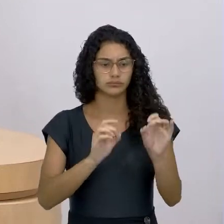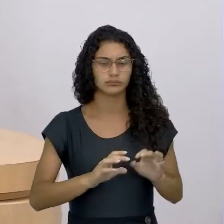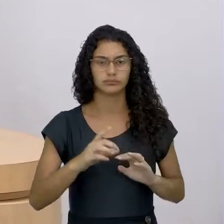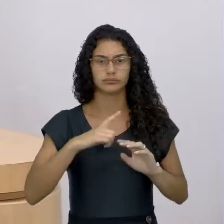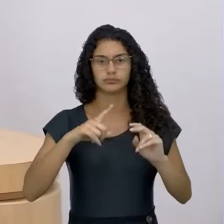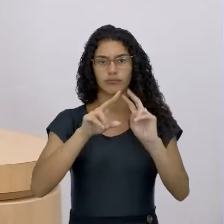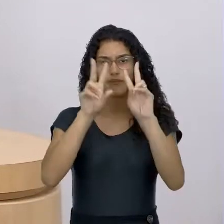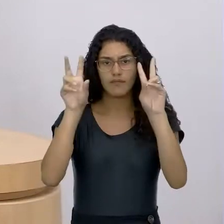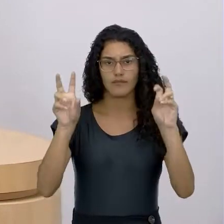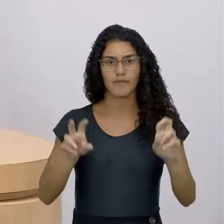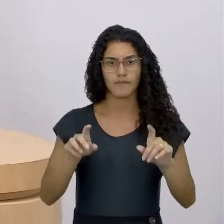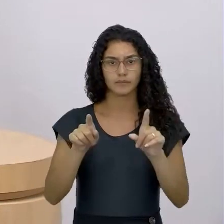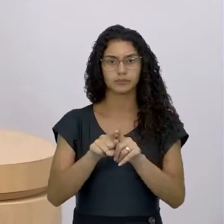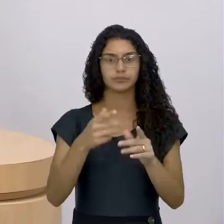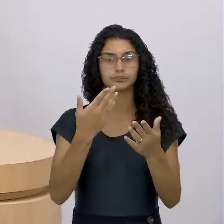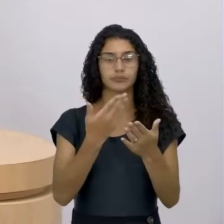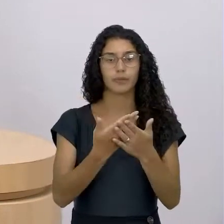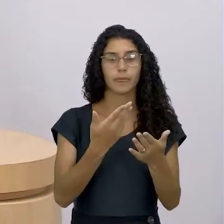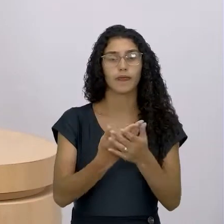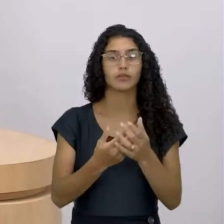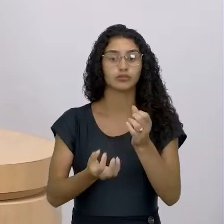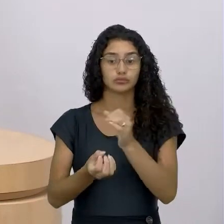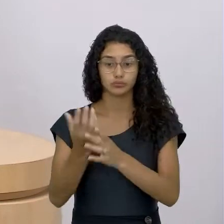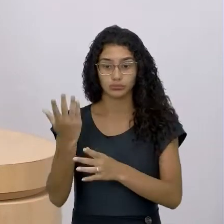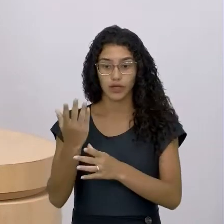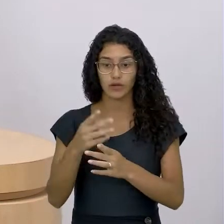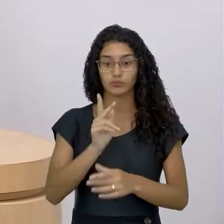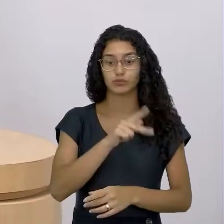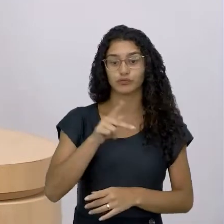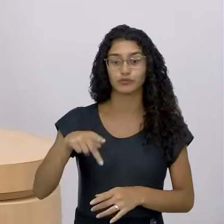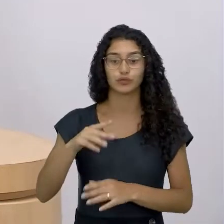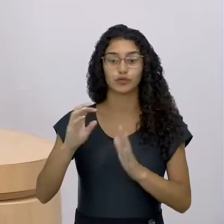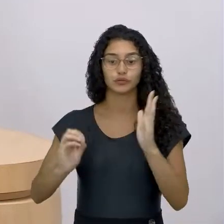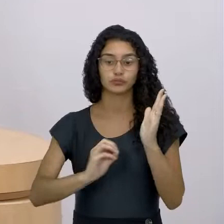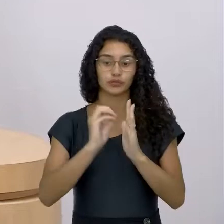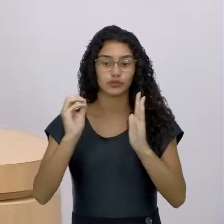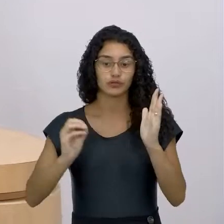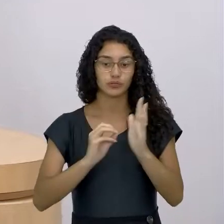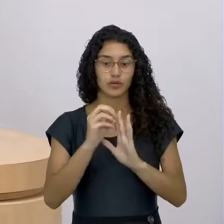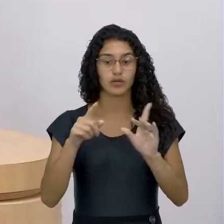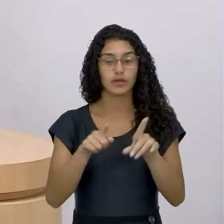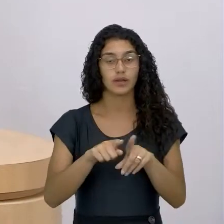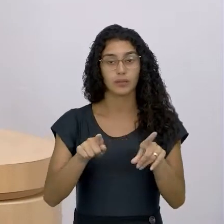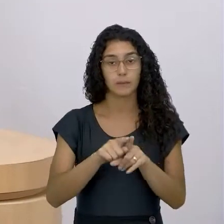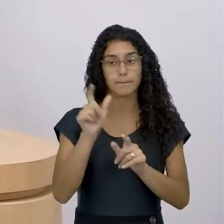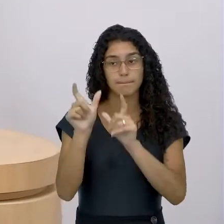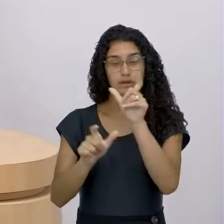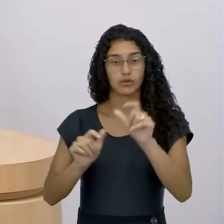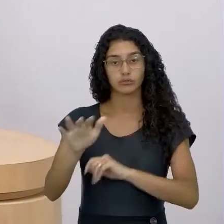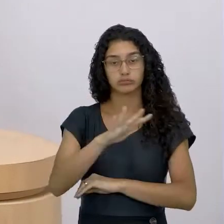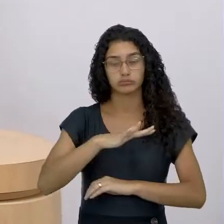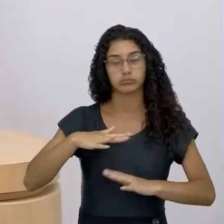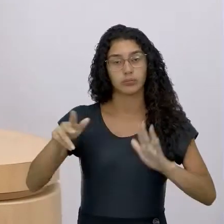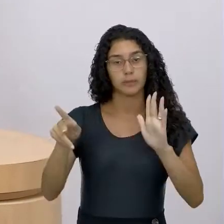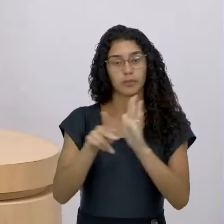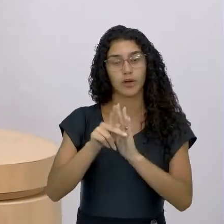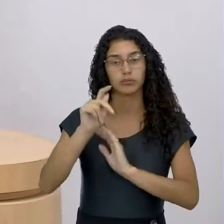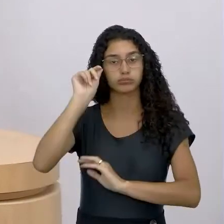esse tema. Essas aulas que foram elaboradas por professores do CMSP e também por pessoas do movimento